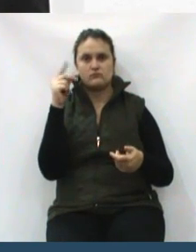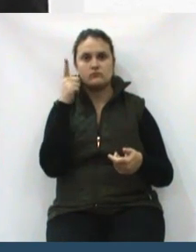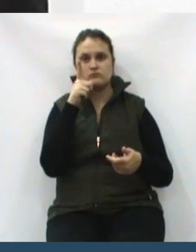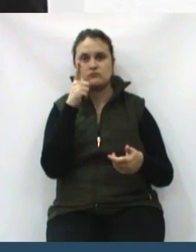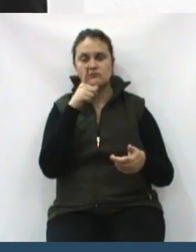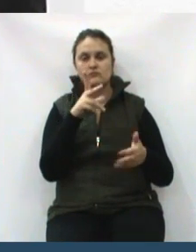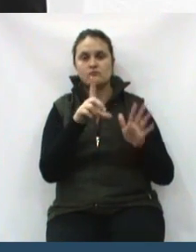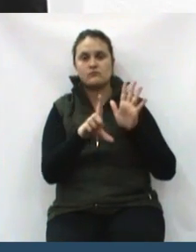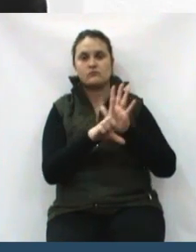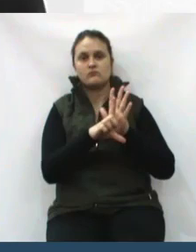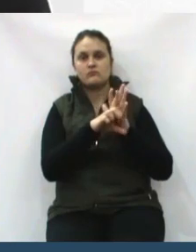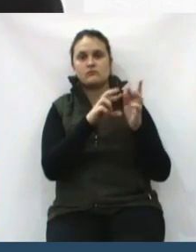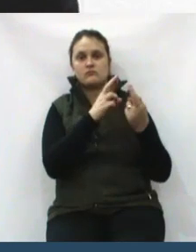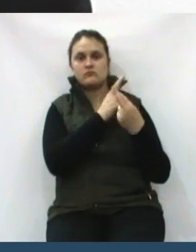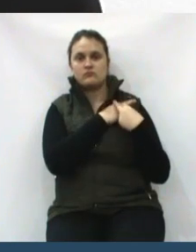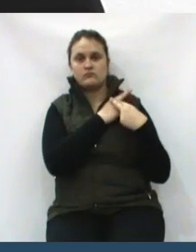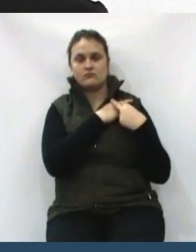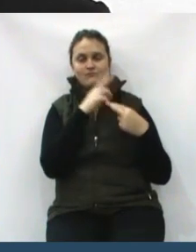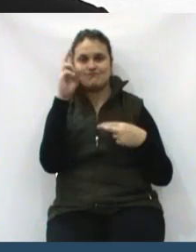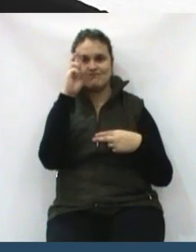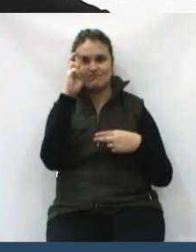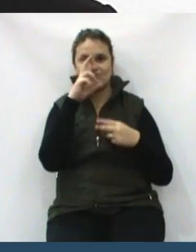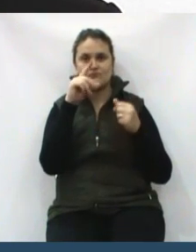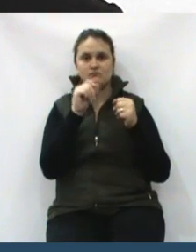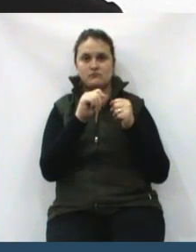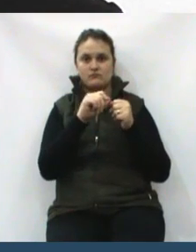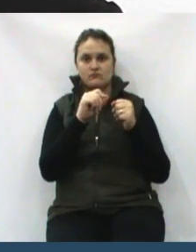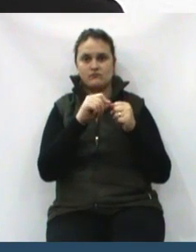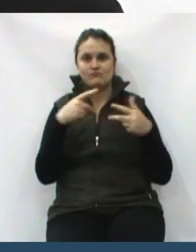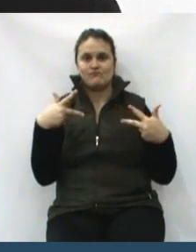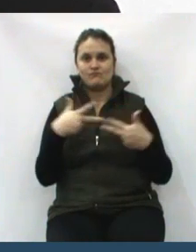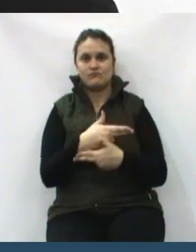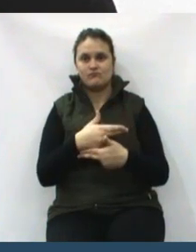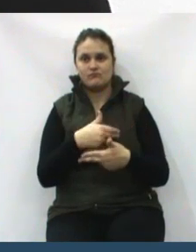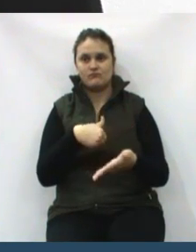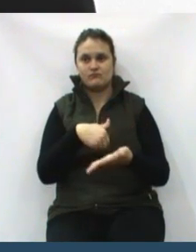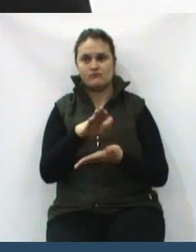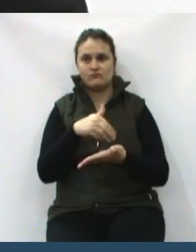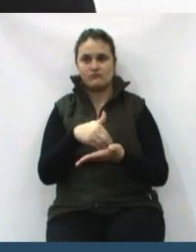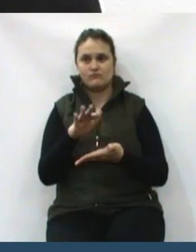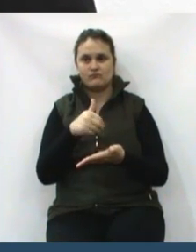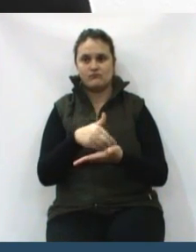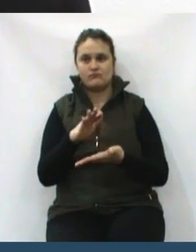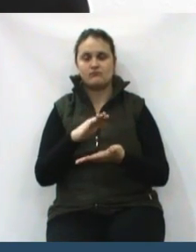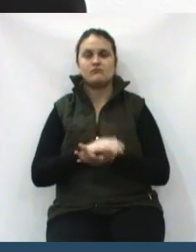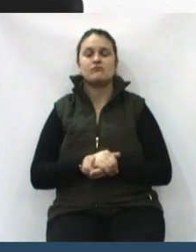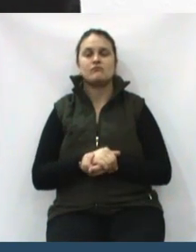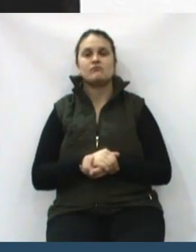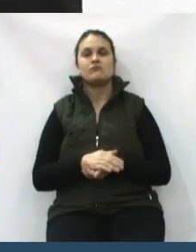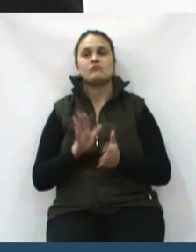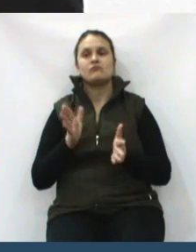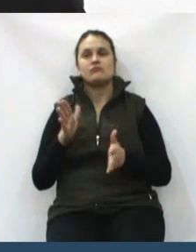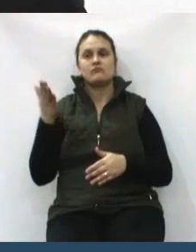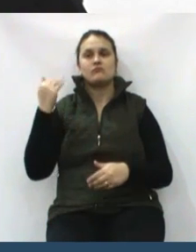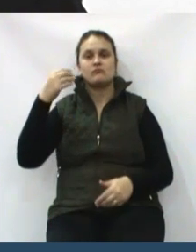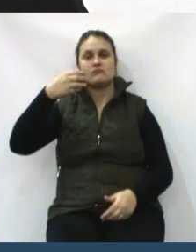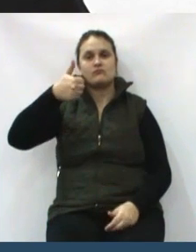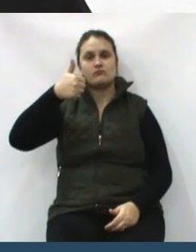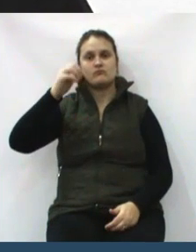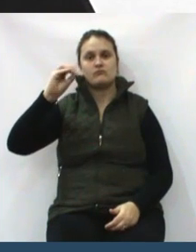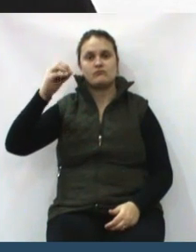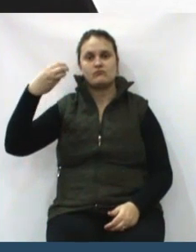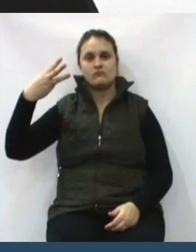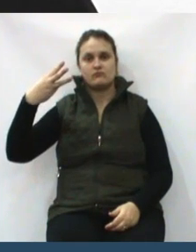de responsabilidade fiscal, ele fez alguns cortes. Mas na época, desses 103, 102